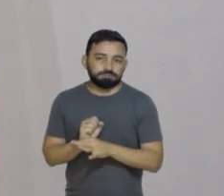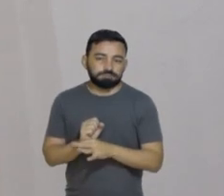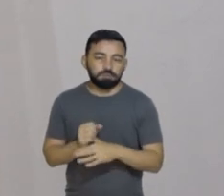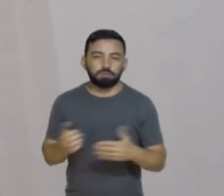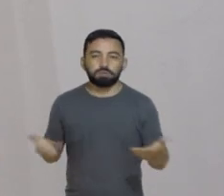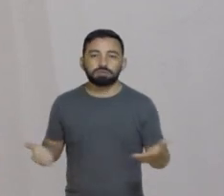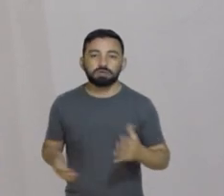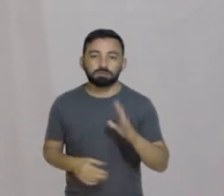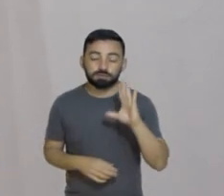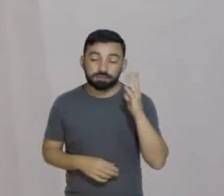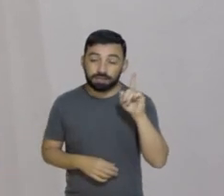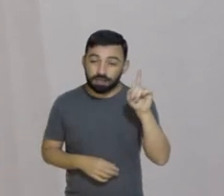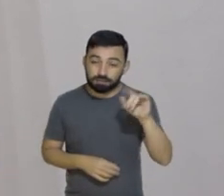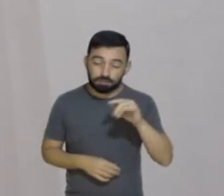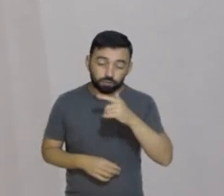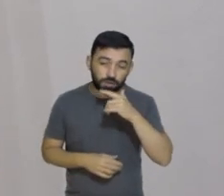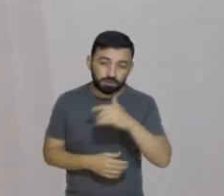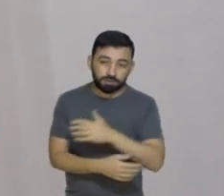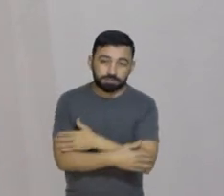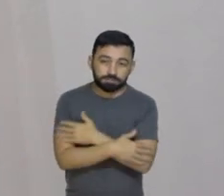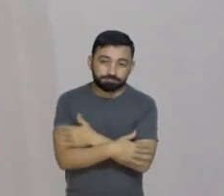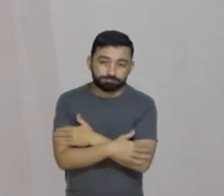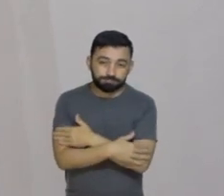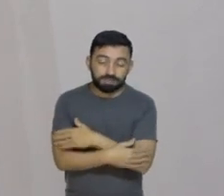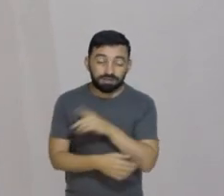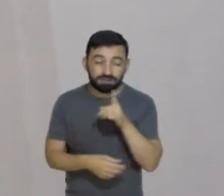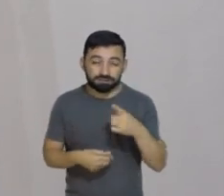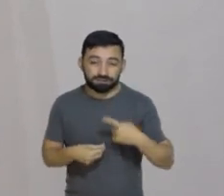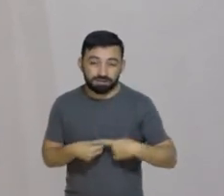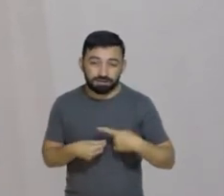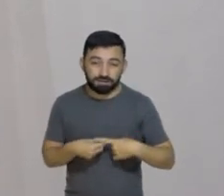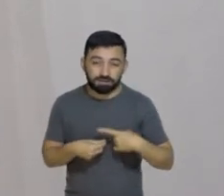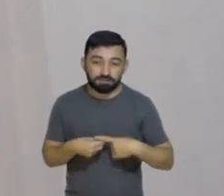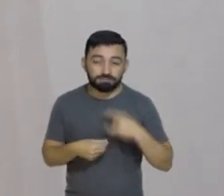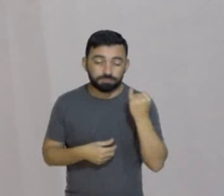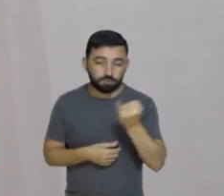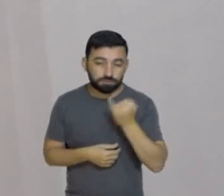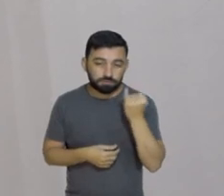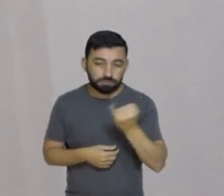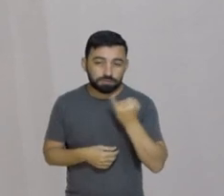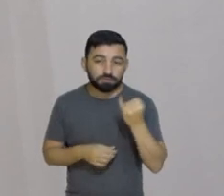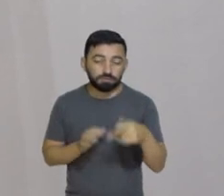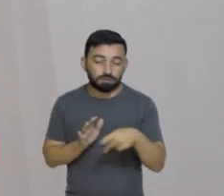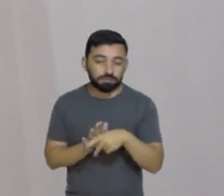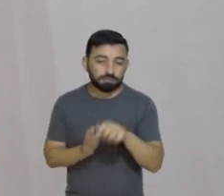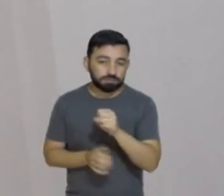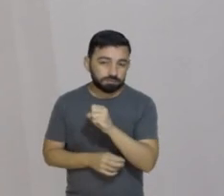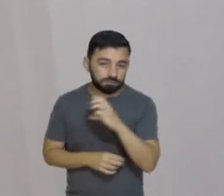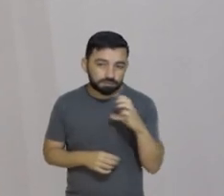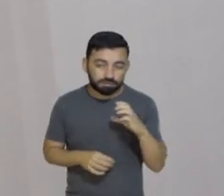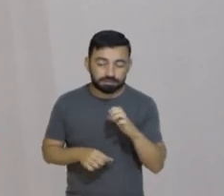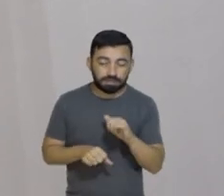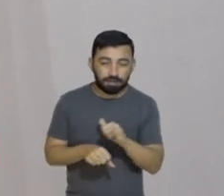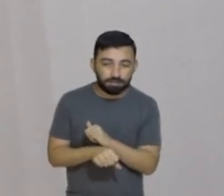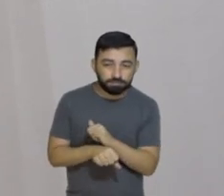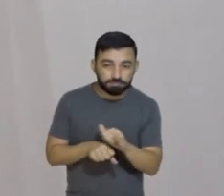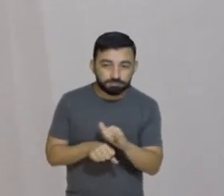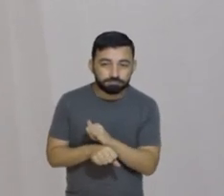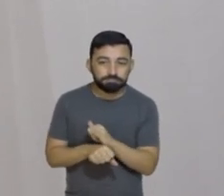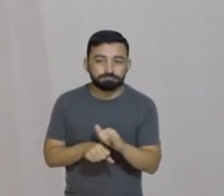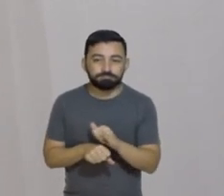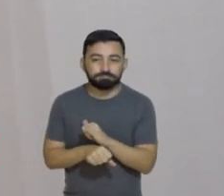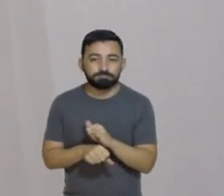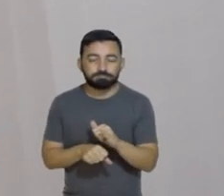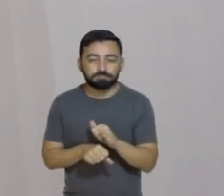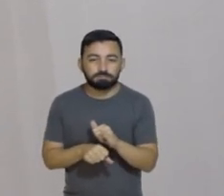em São Joaquim, uma cidade importante de Santa Catarina, estratégica, de